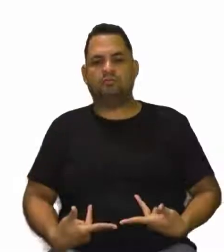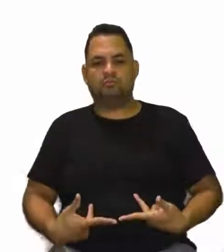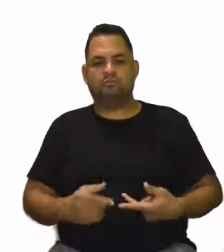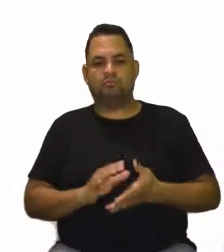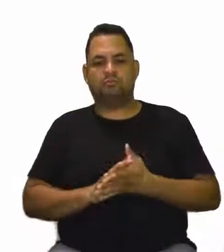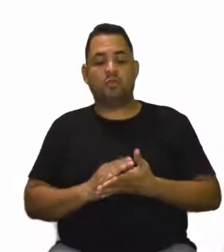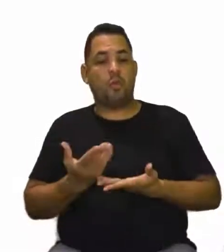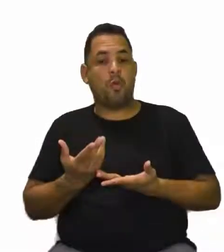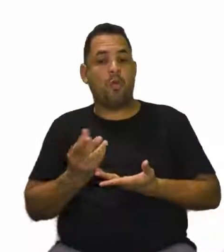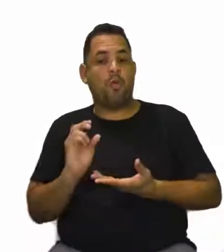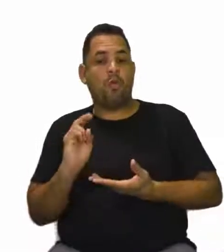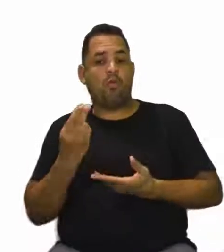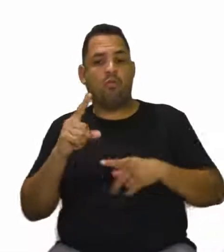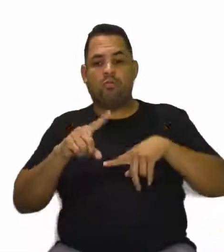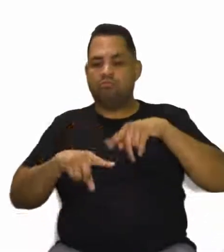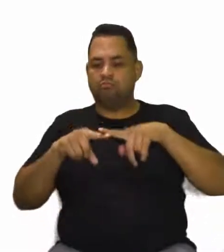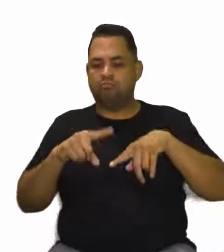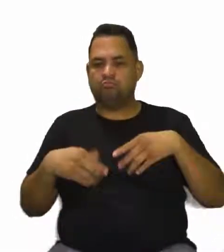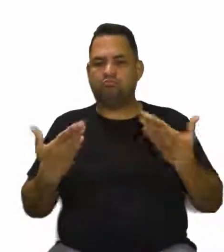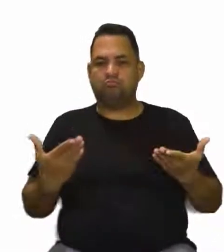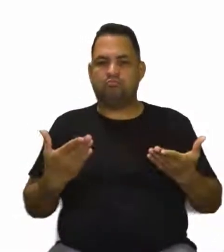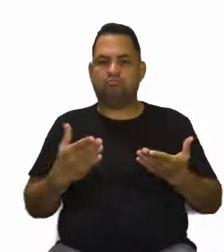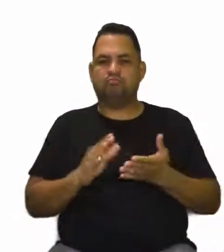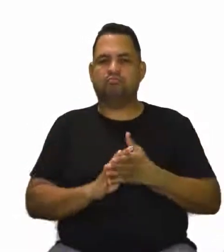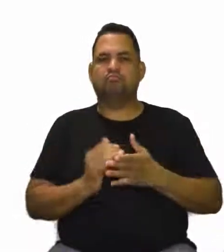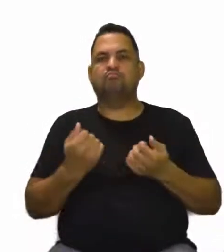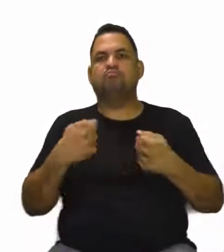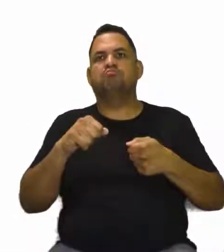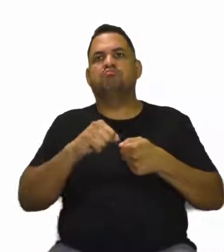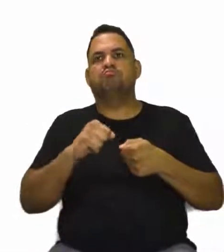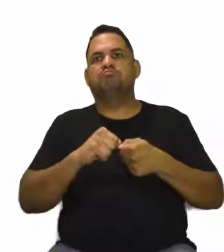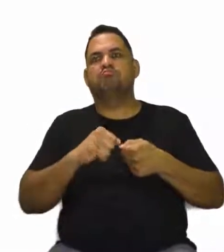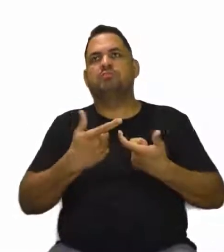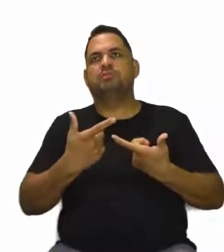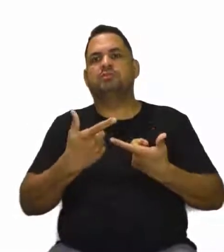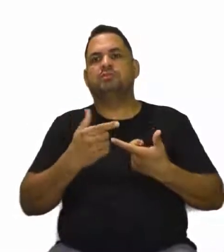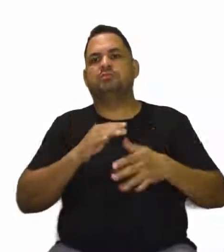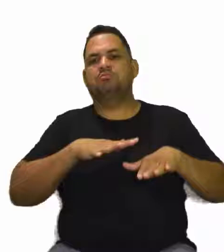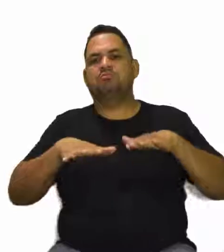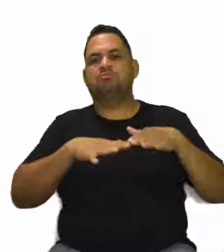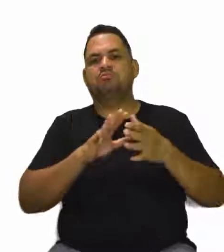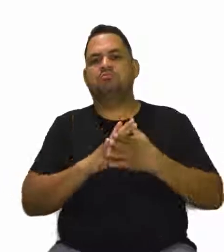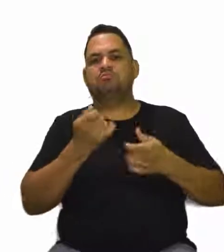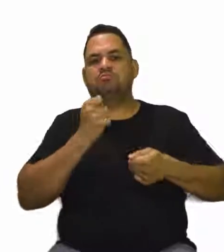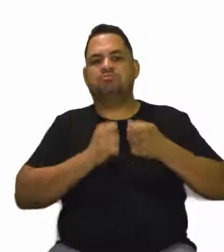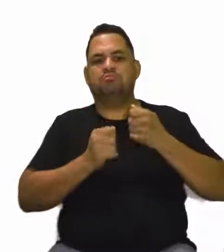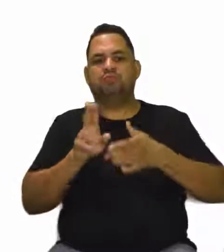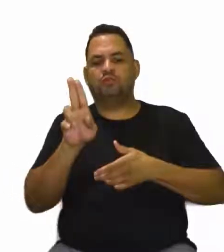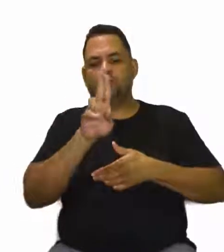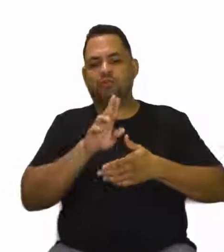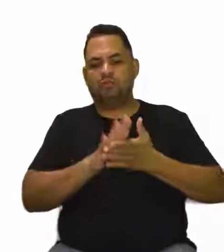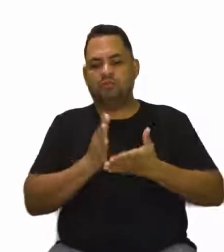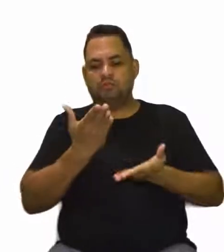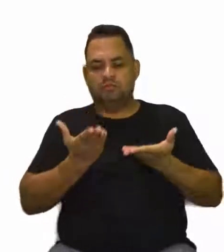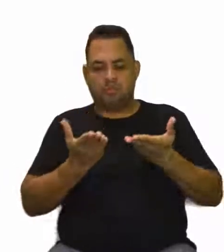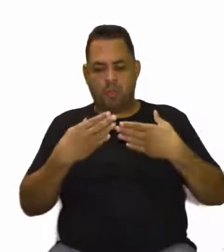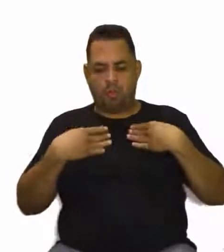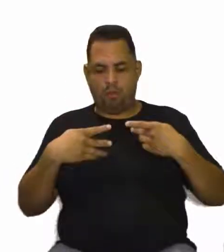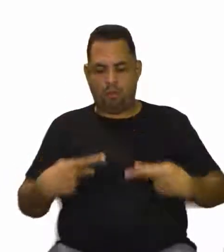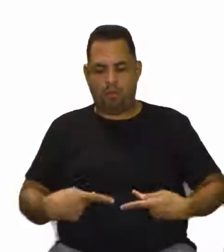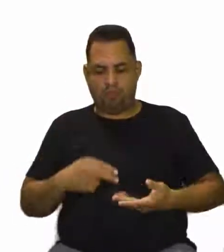ou acessórios. Então, eu posso fazer um movimento funcional utilizando o peso do meu próprio corpo, um